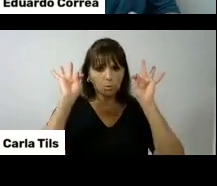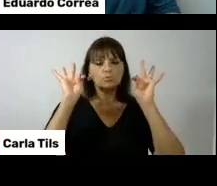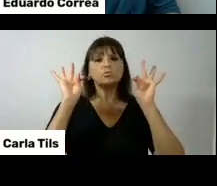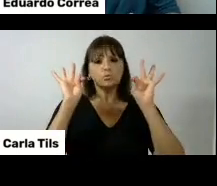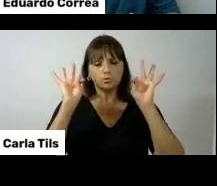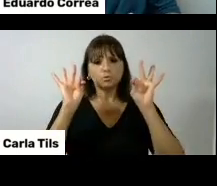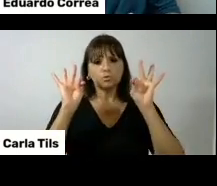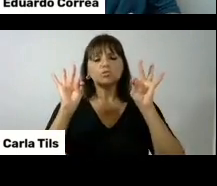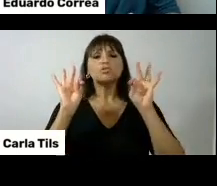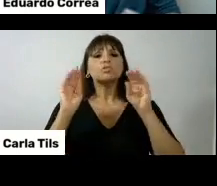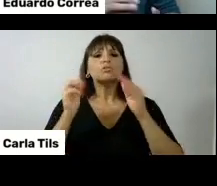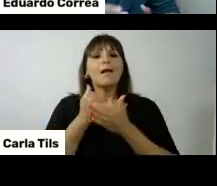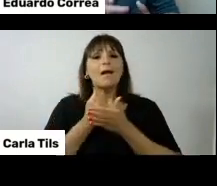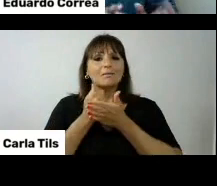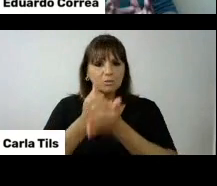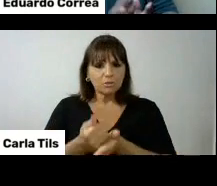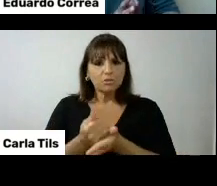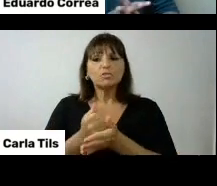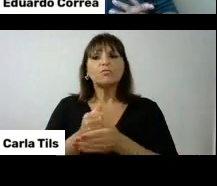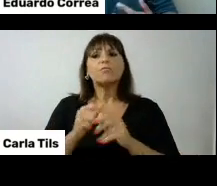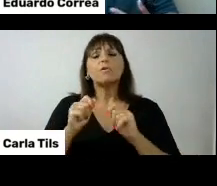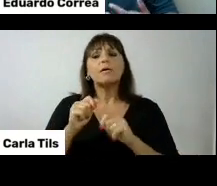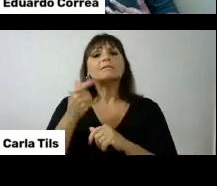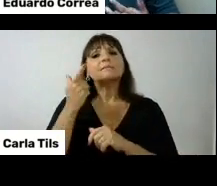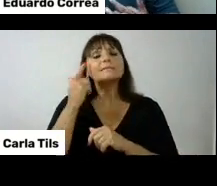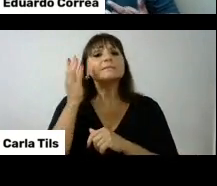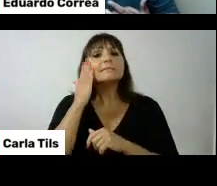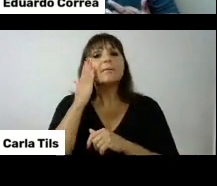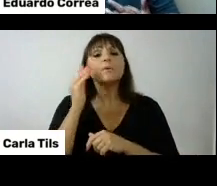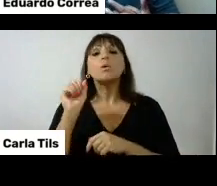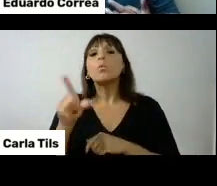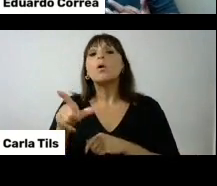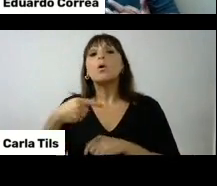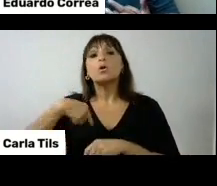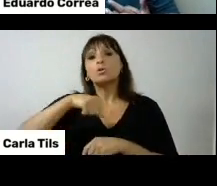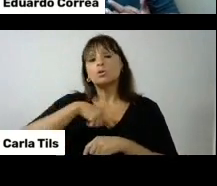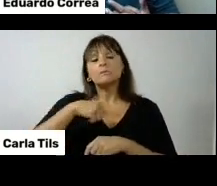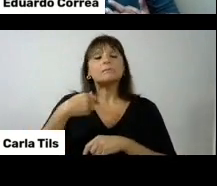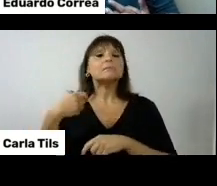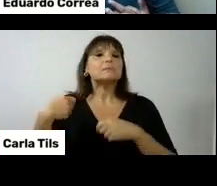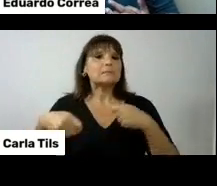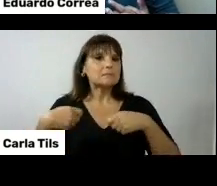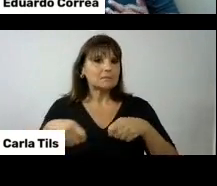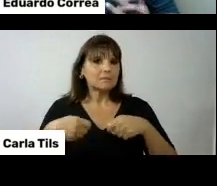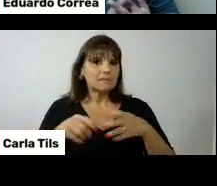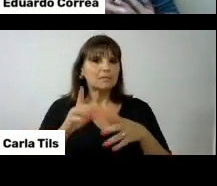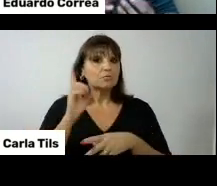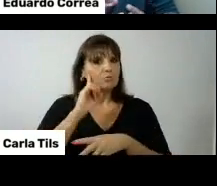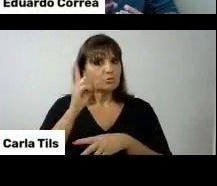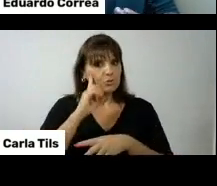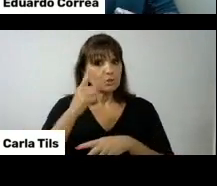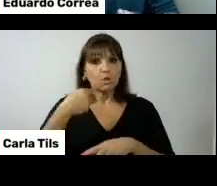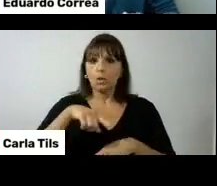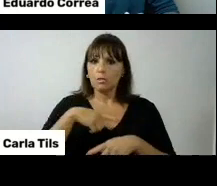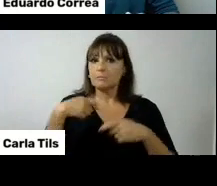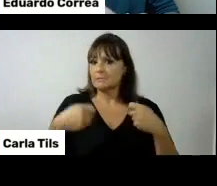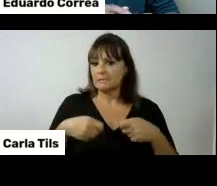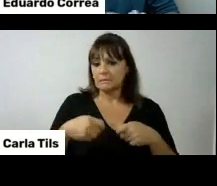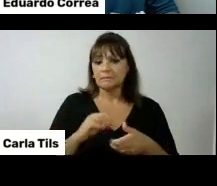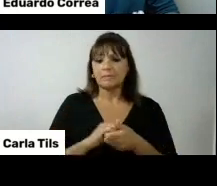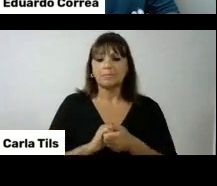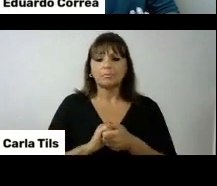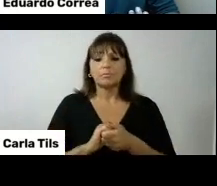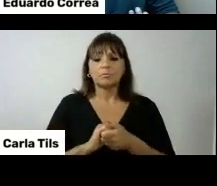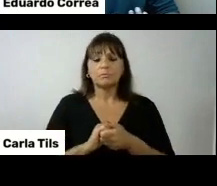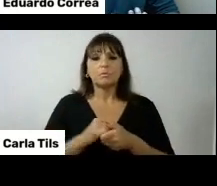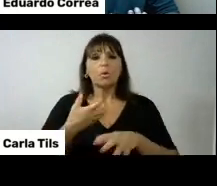suas necessidades do que nós que não utilizamos uma tecnologia assistiva no dia a dia. Nós precisamos não somente nos colocar no